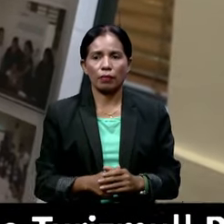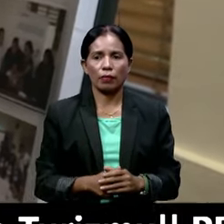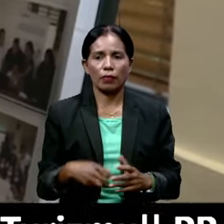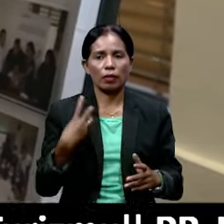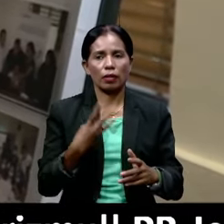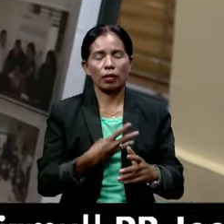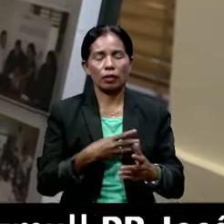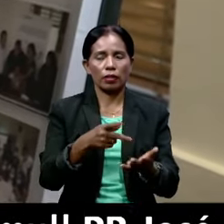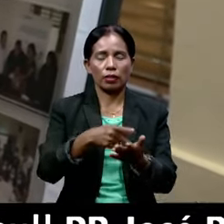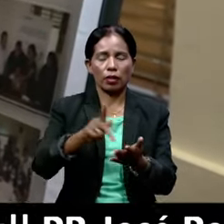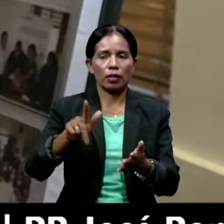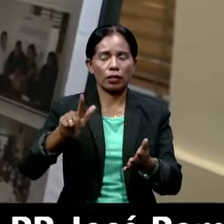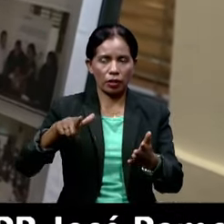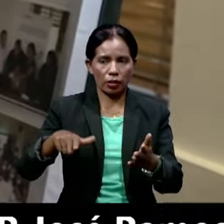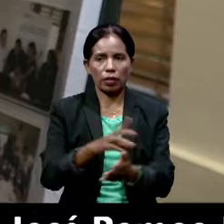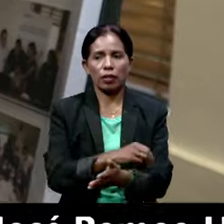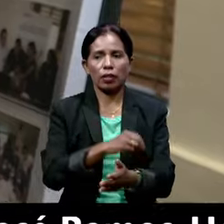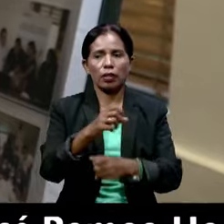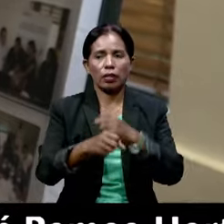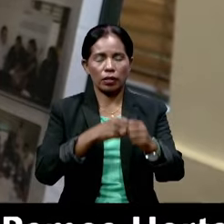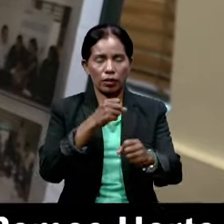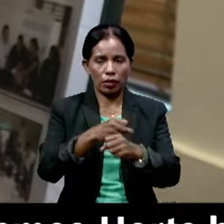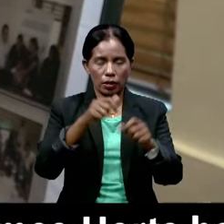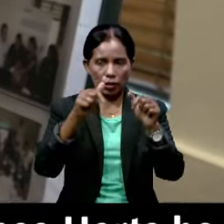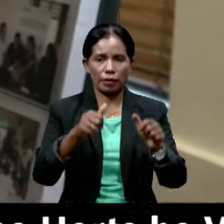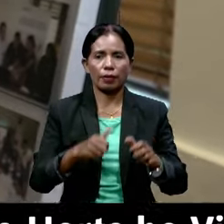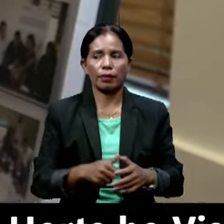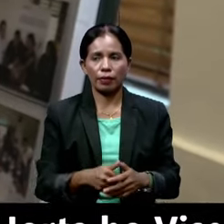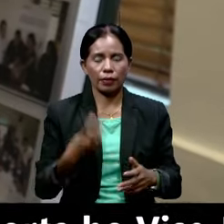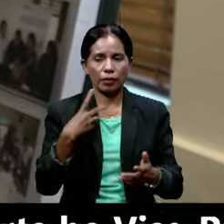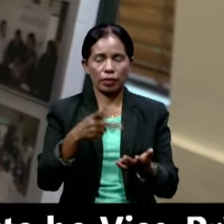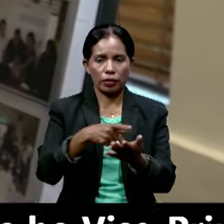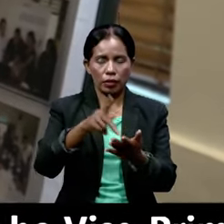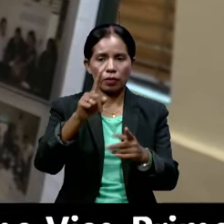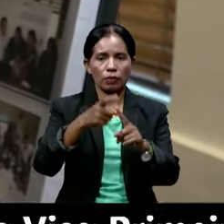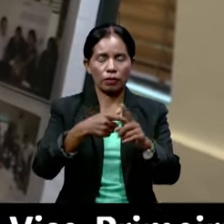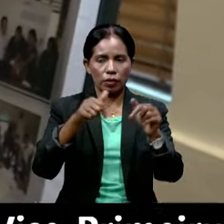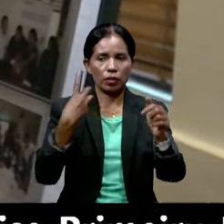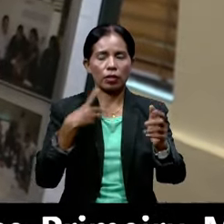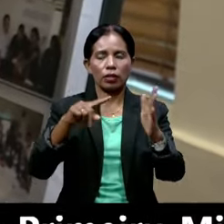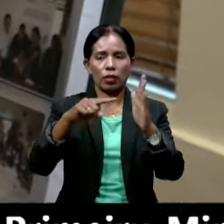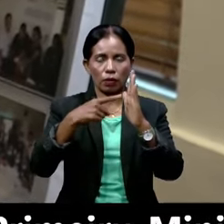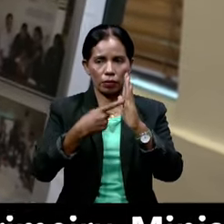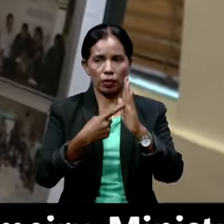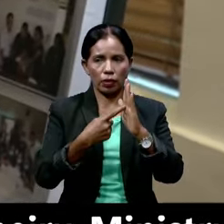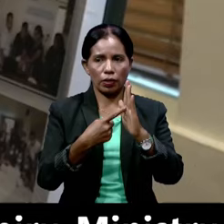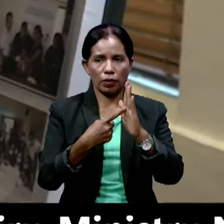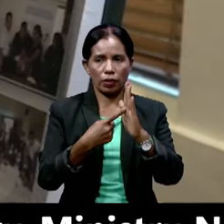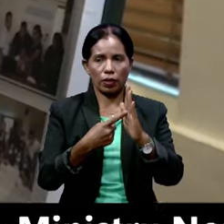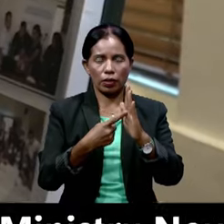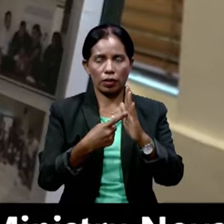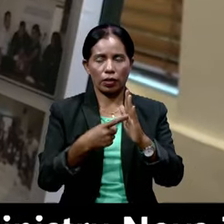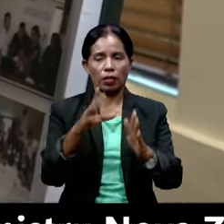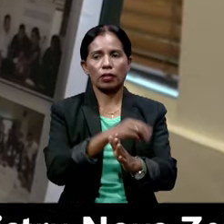cedo ou tarde que tina nene laran se cedo li fulane lara e está começa ona que se ona e